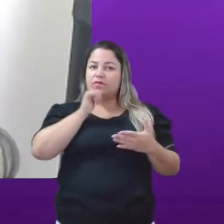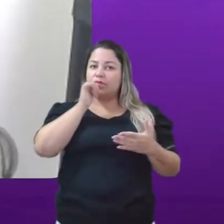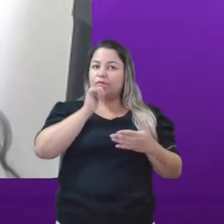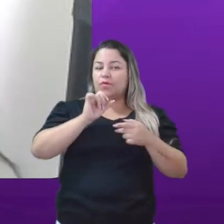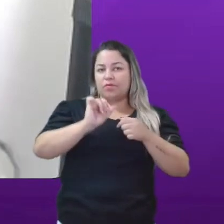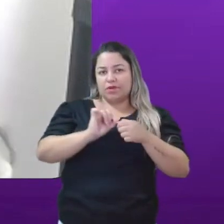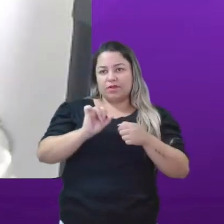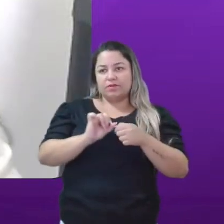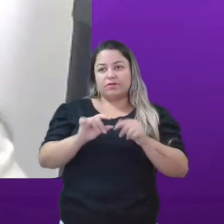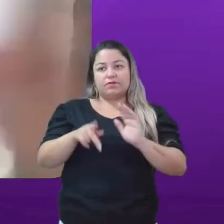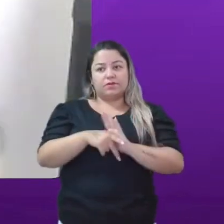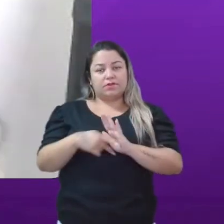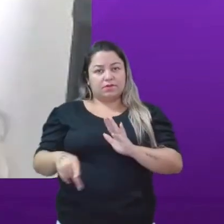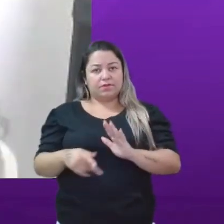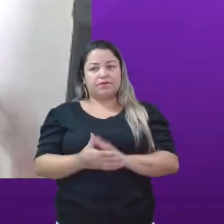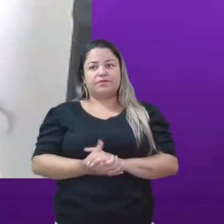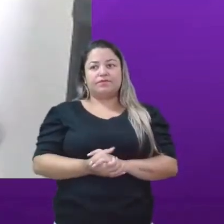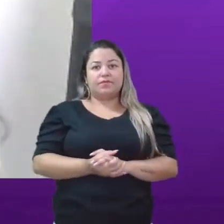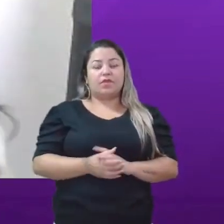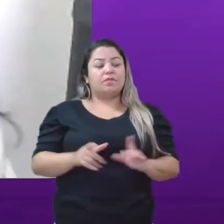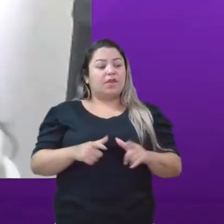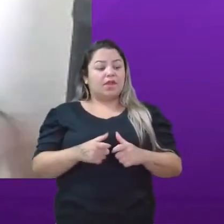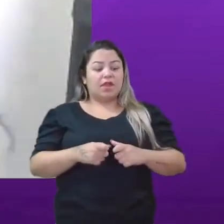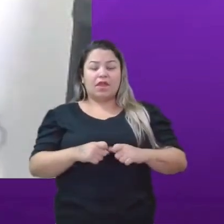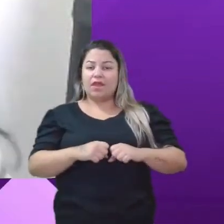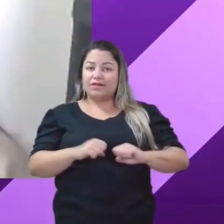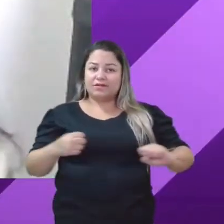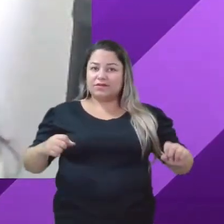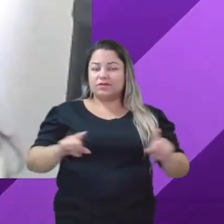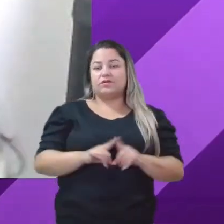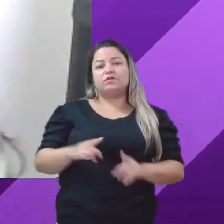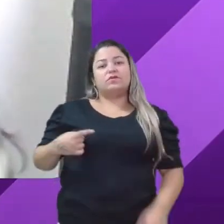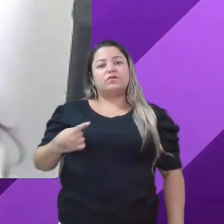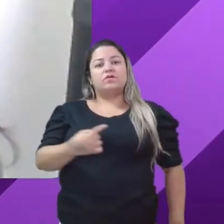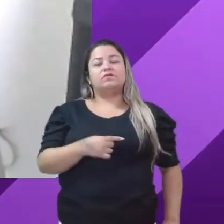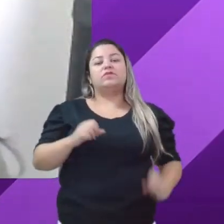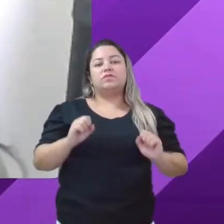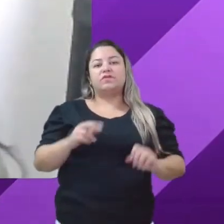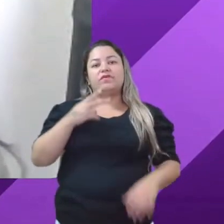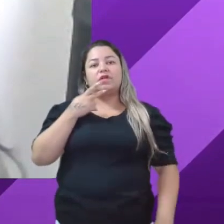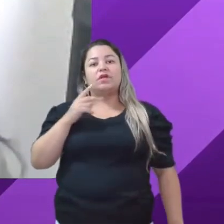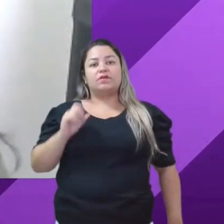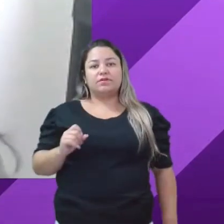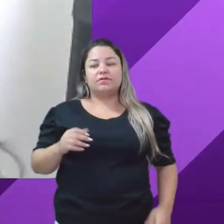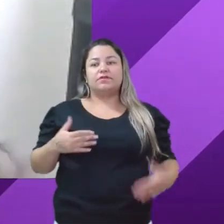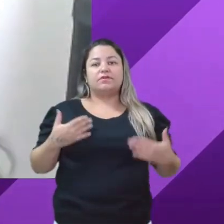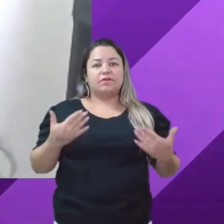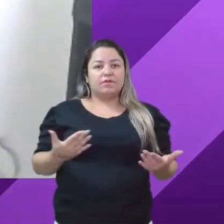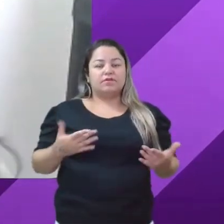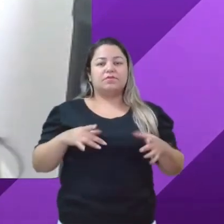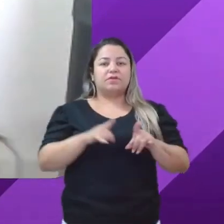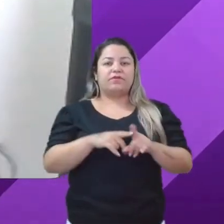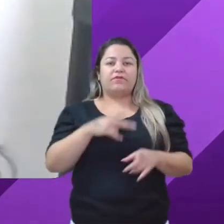enfim, é um arcabouço enorme, né, do que a gente pode dizer, né? Então, inclusive porque nós